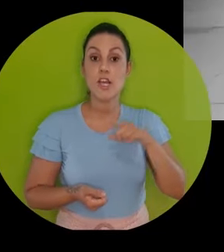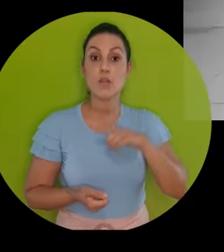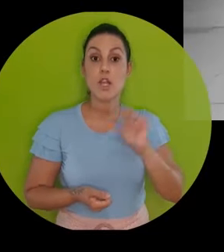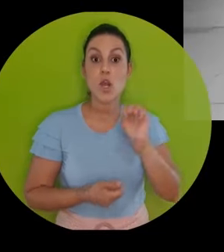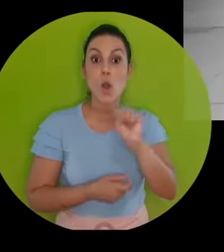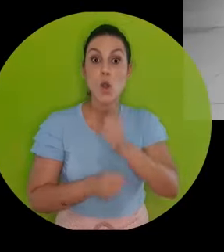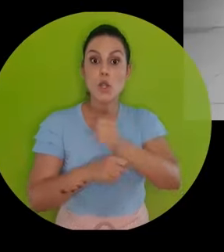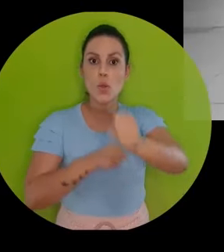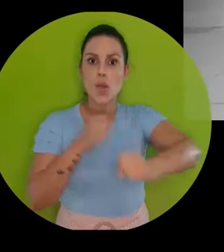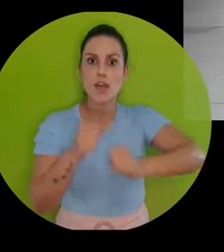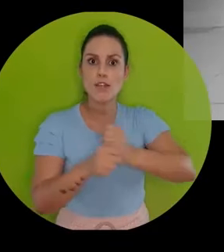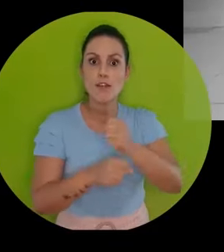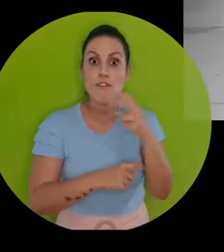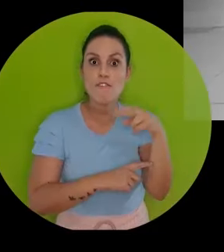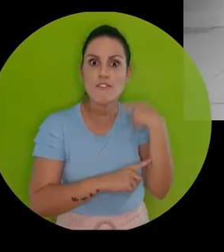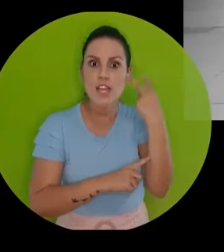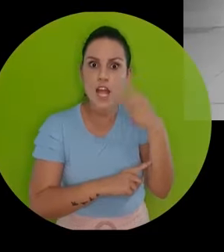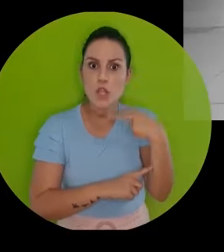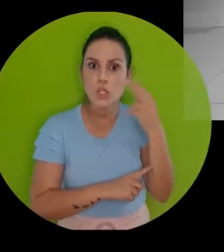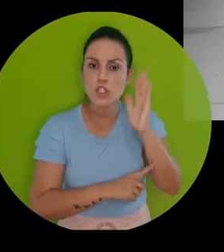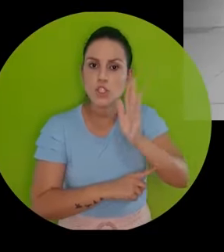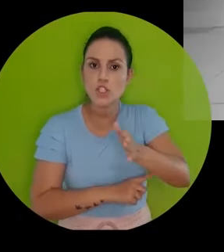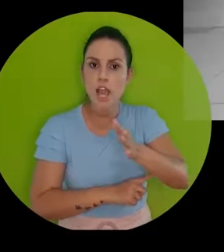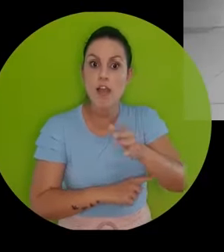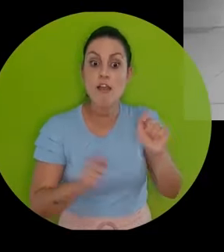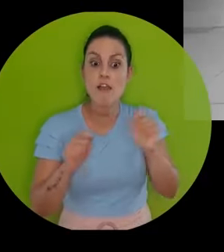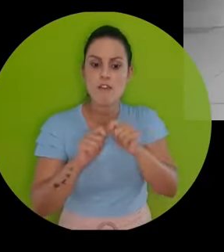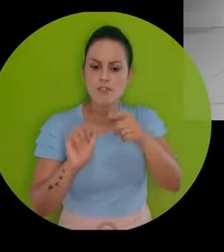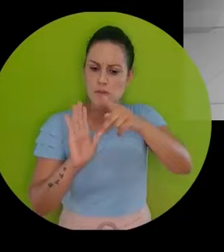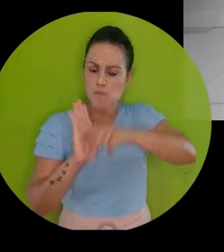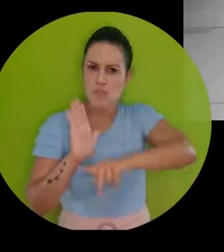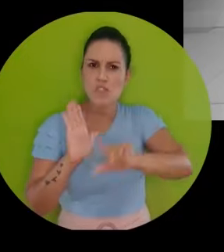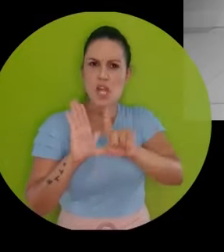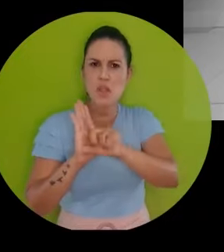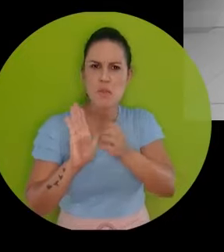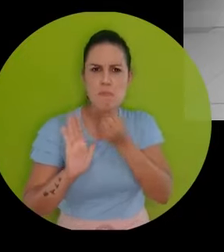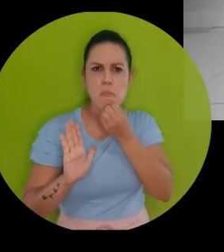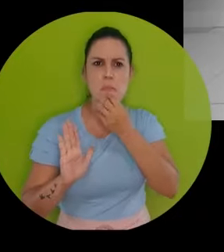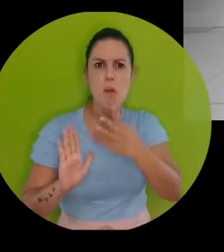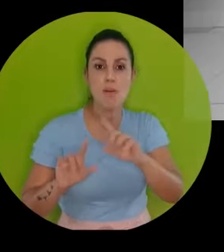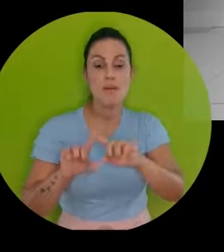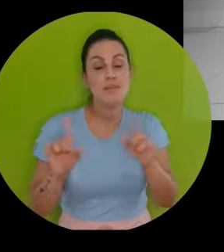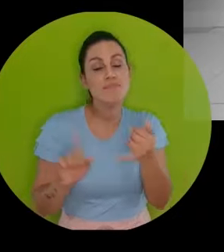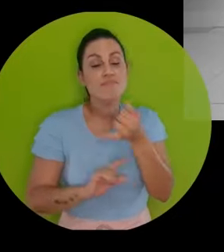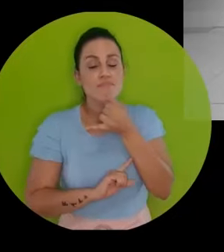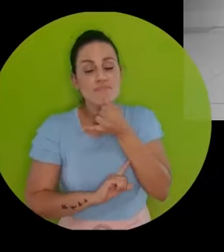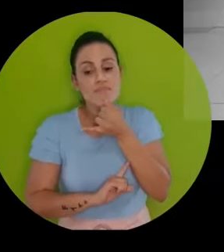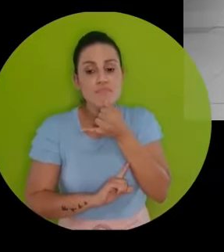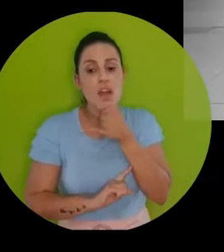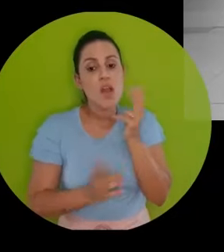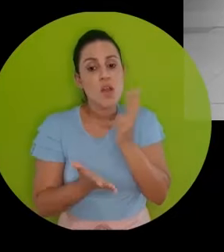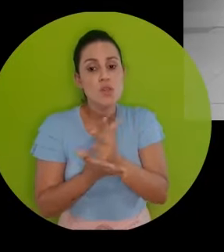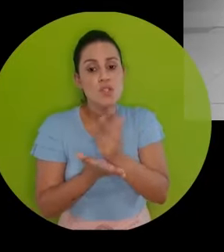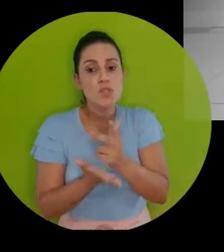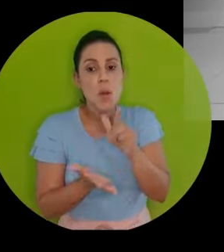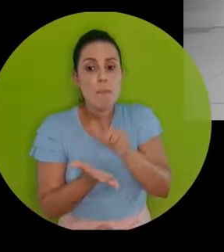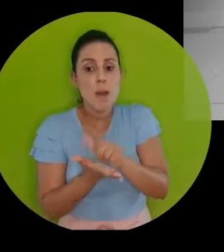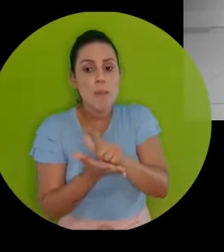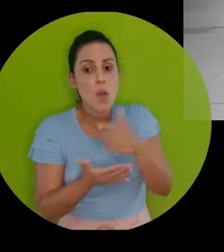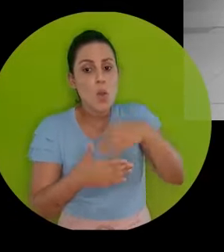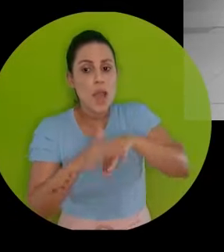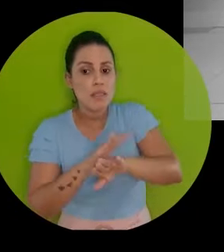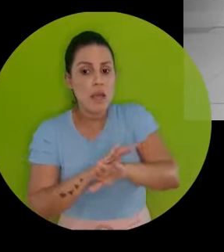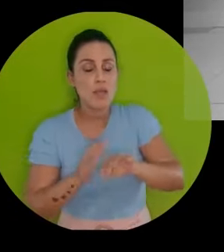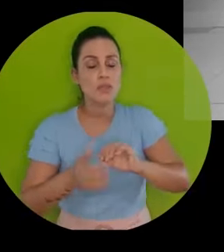Eu tenho 8 anos como vereador e durante 8 anos eu fiz bons projetos de leis e infelizmente nenhum deles saíram do